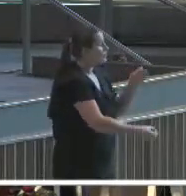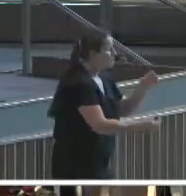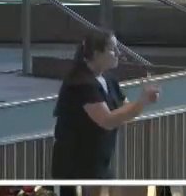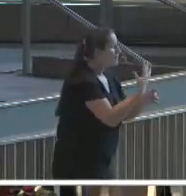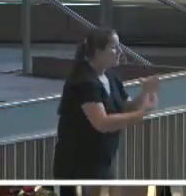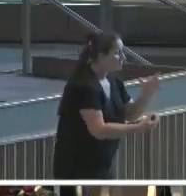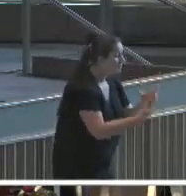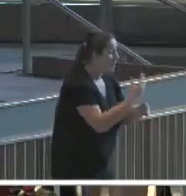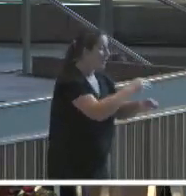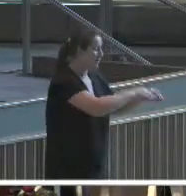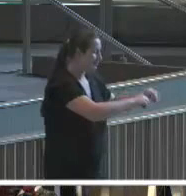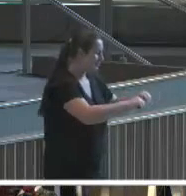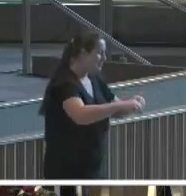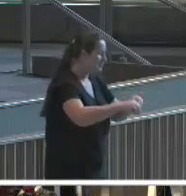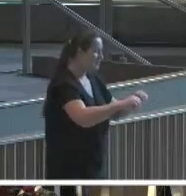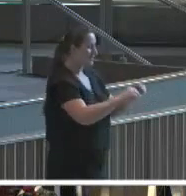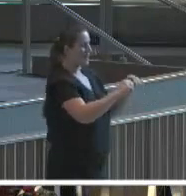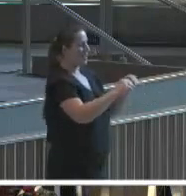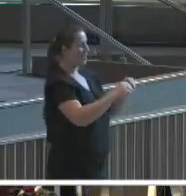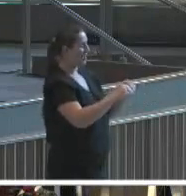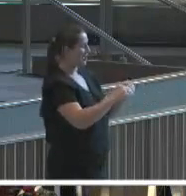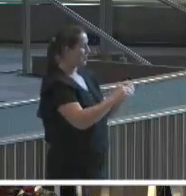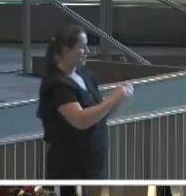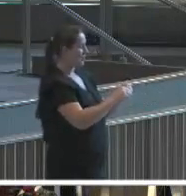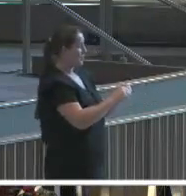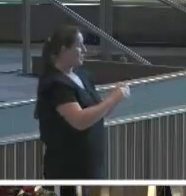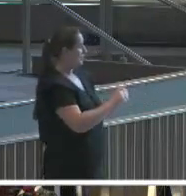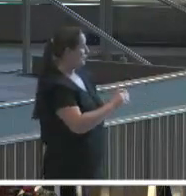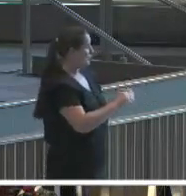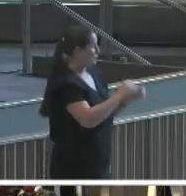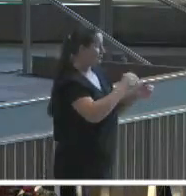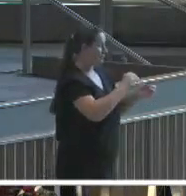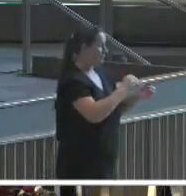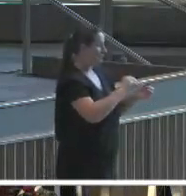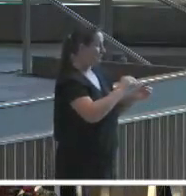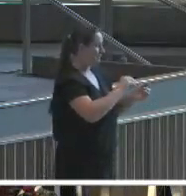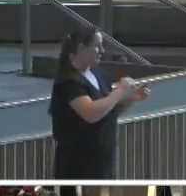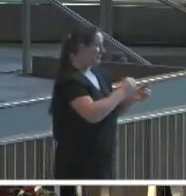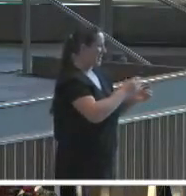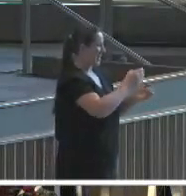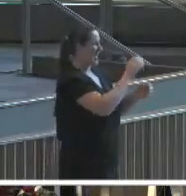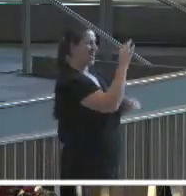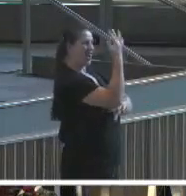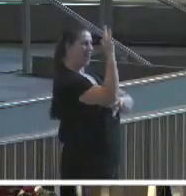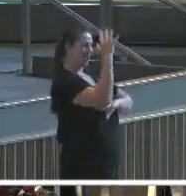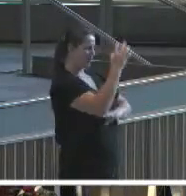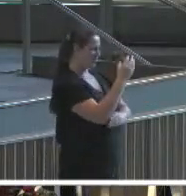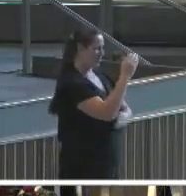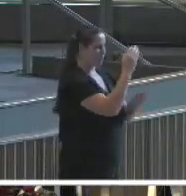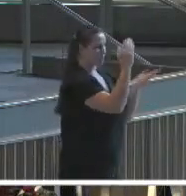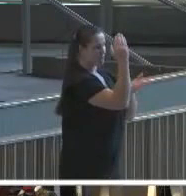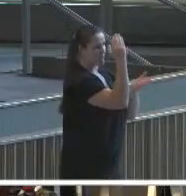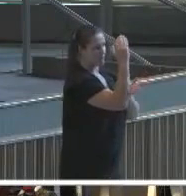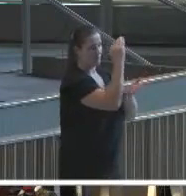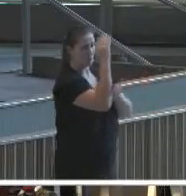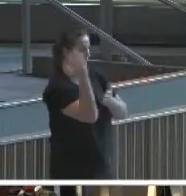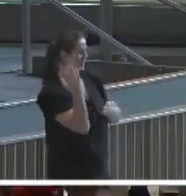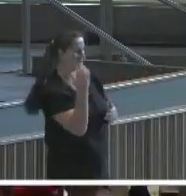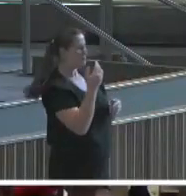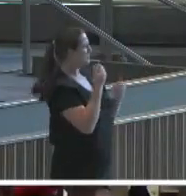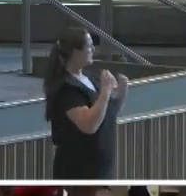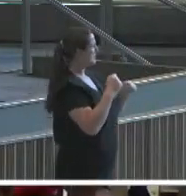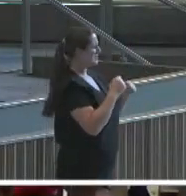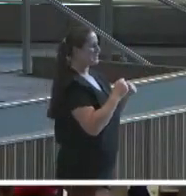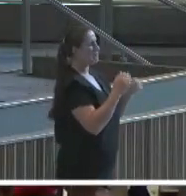em terras que vocês não desbravaram, não destocaram. Vão estar prontas, é só semear.